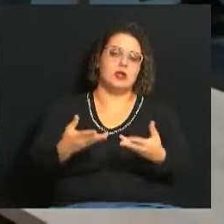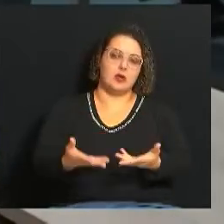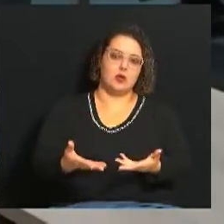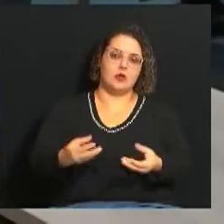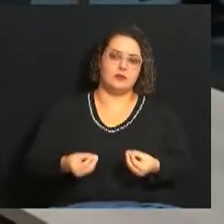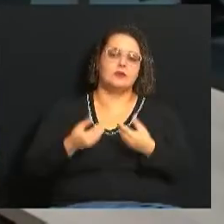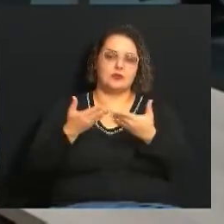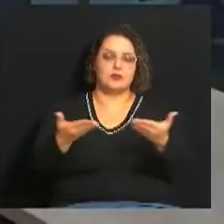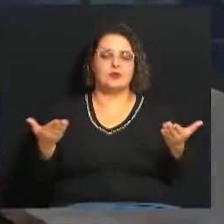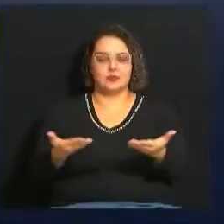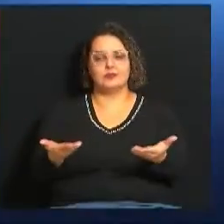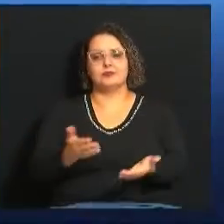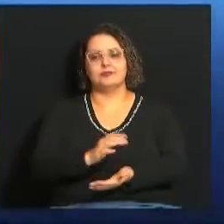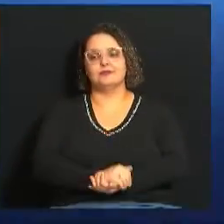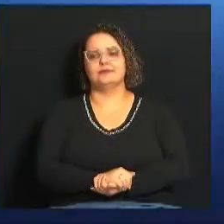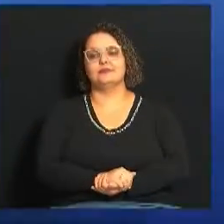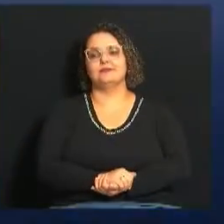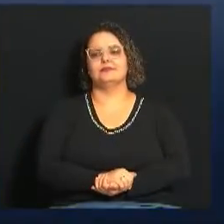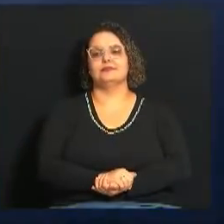dado a eles.